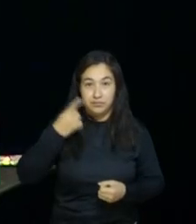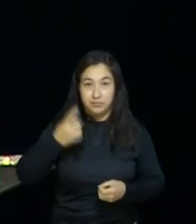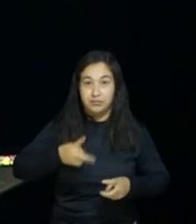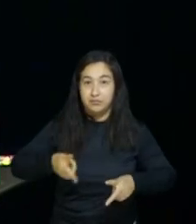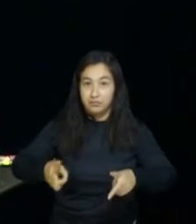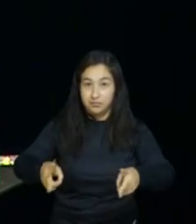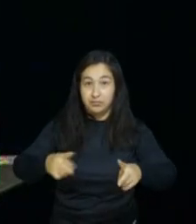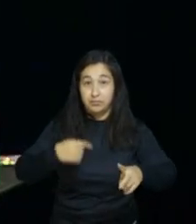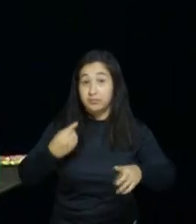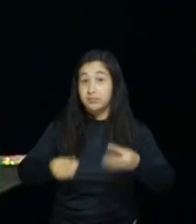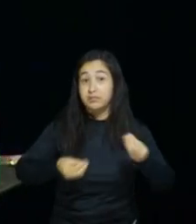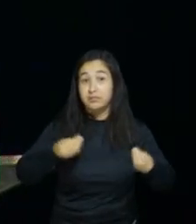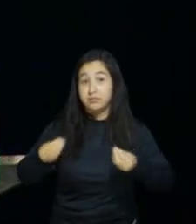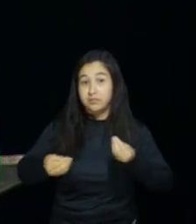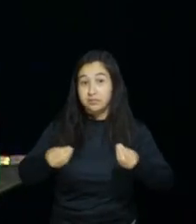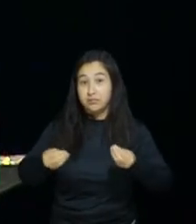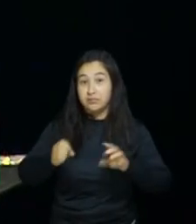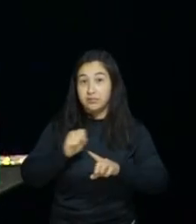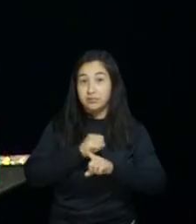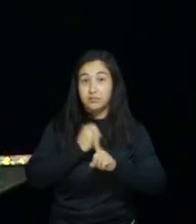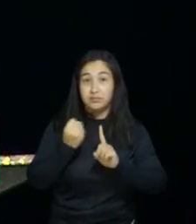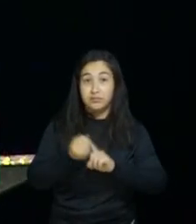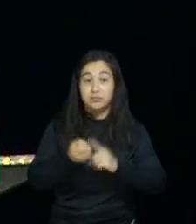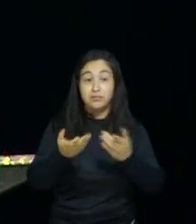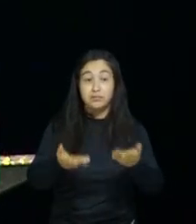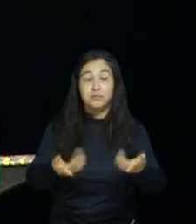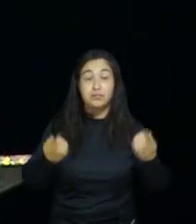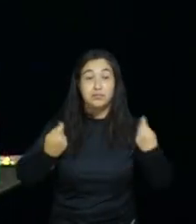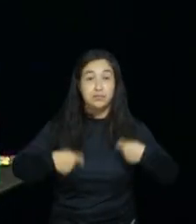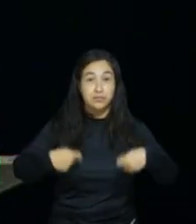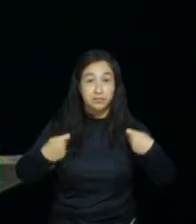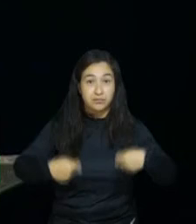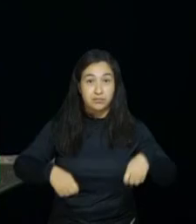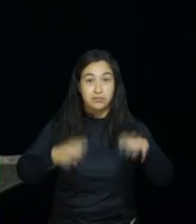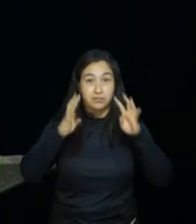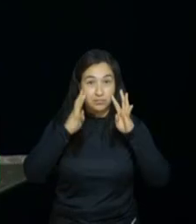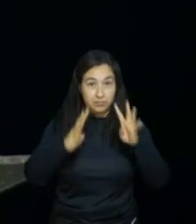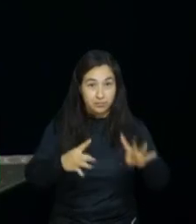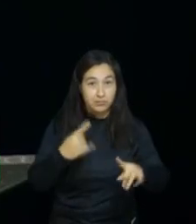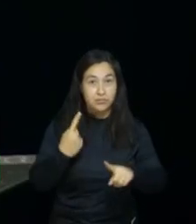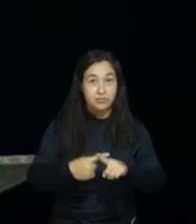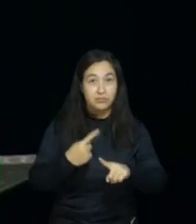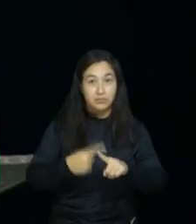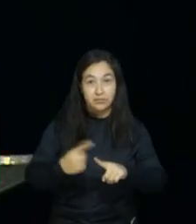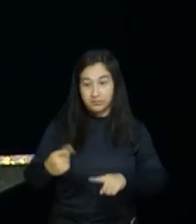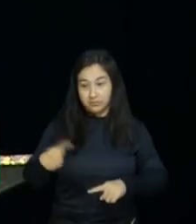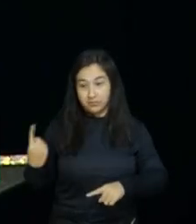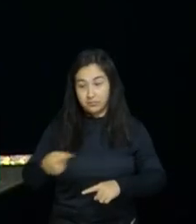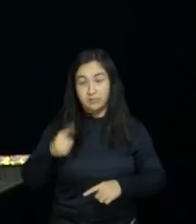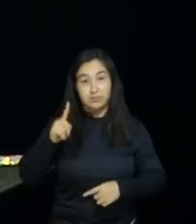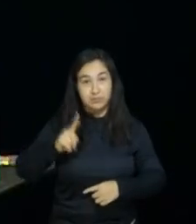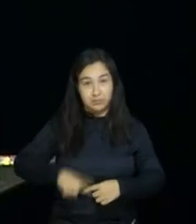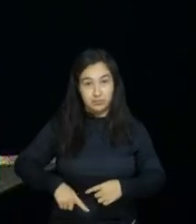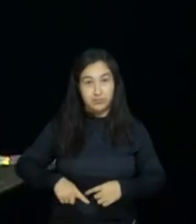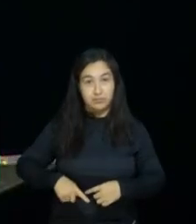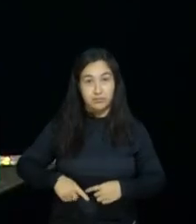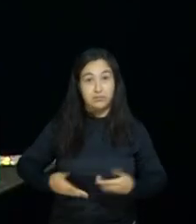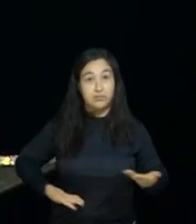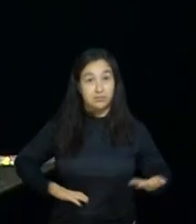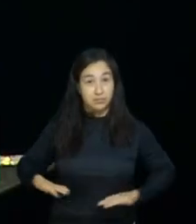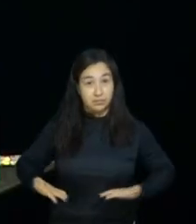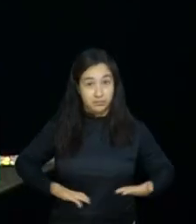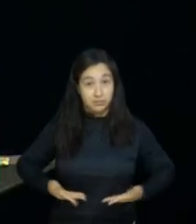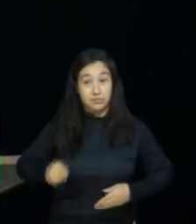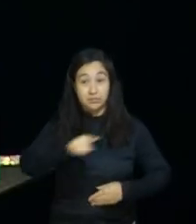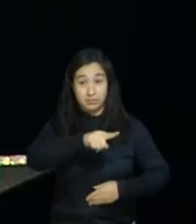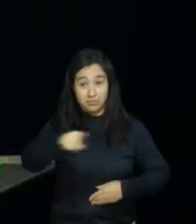nós fazer o que a sociedade mais precisa, até porque nós somos funcionários da sociedade, quem nos paga é